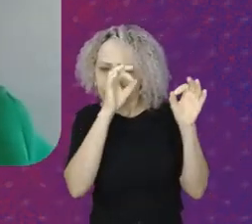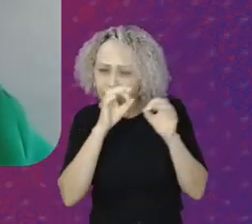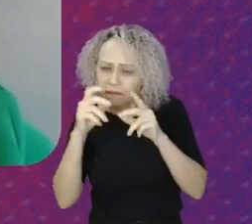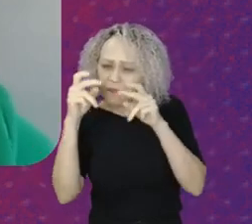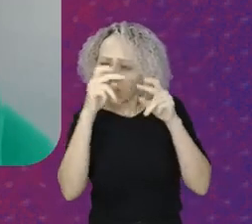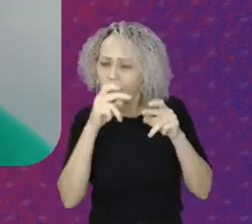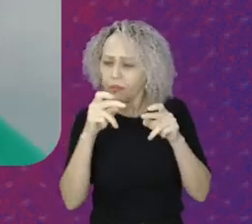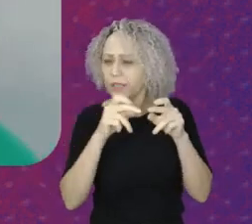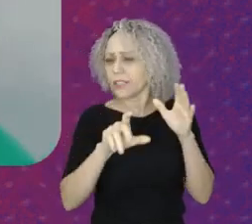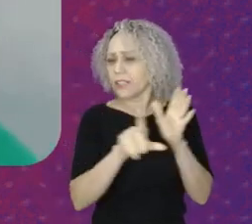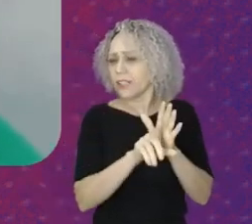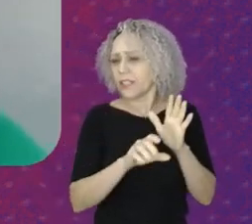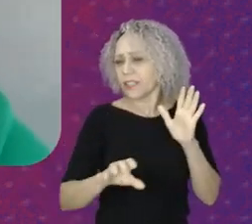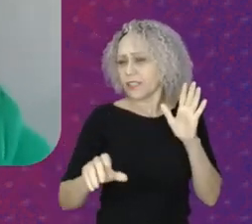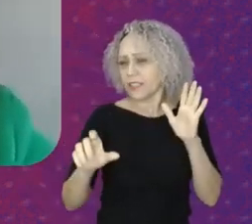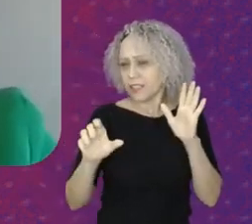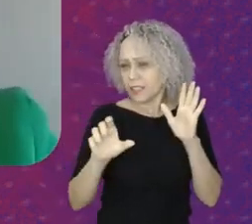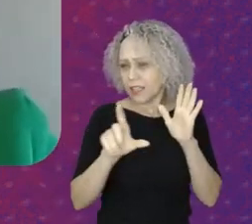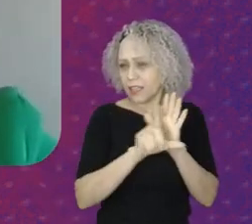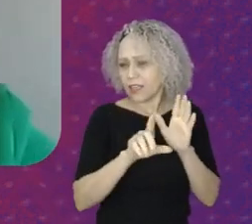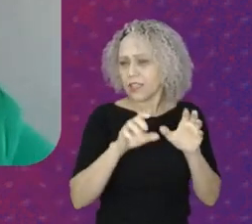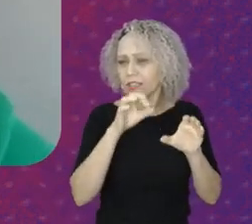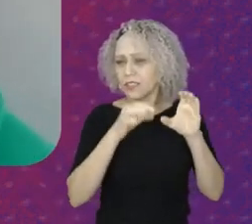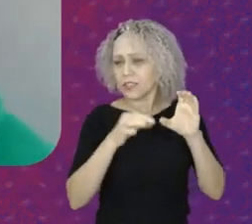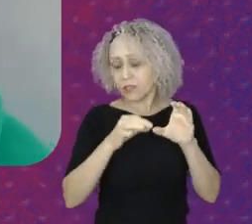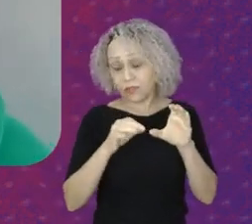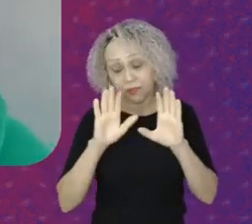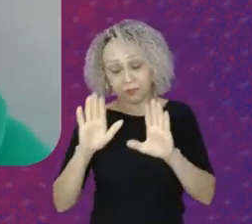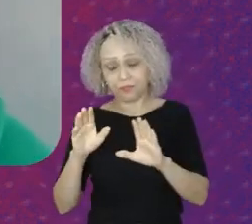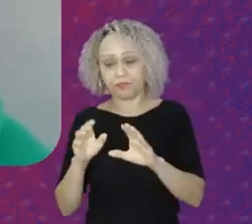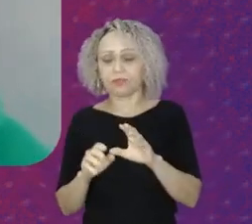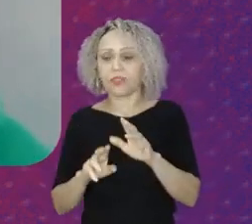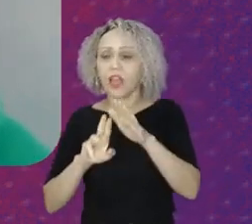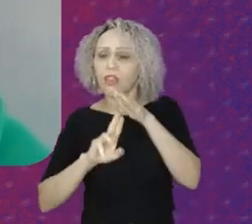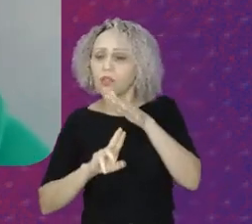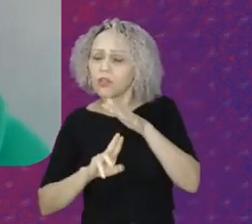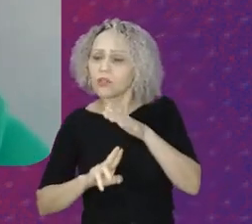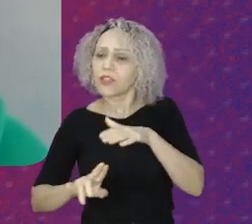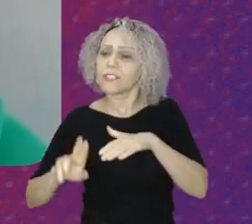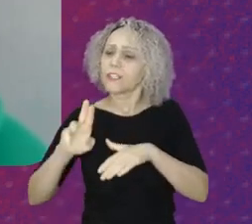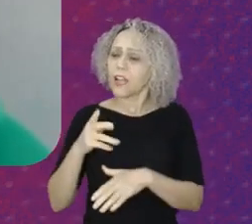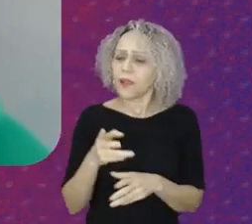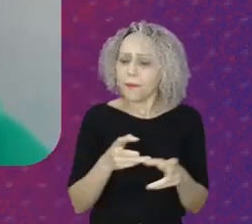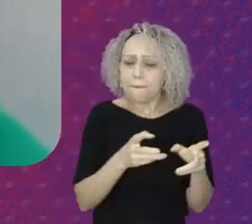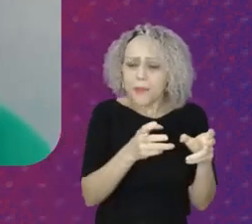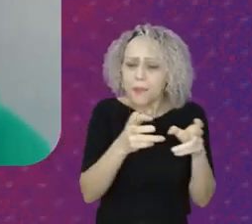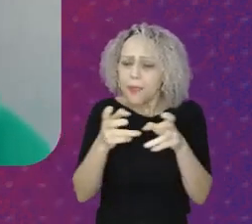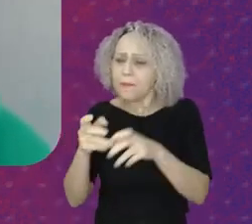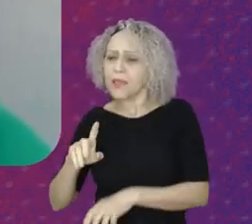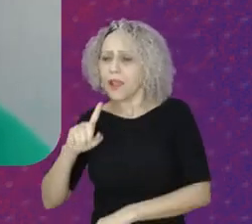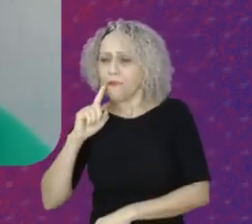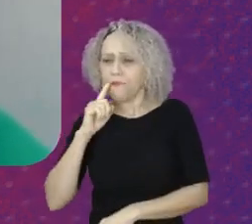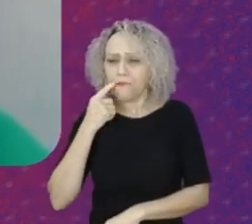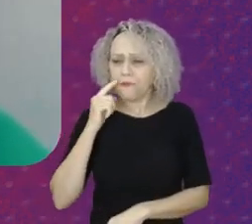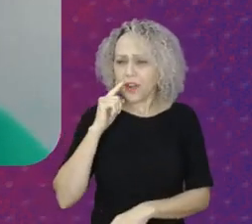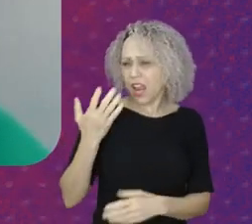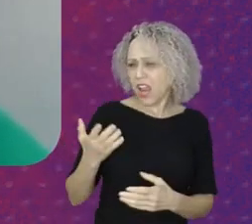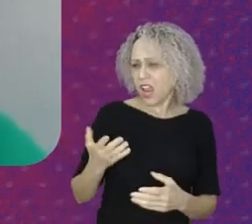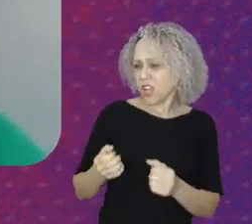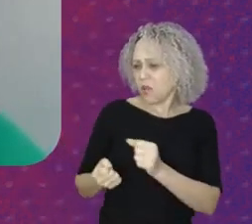exemplo. As universidades perceberam as fraudes que estavam acontecendo no processo